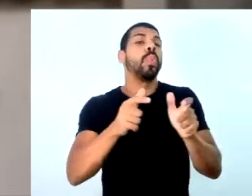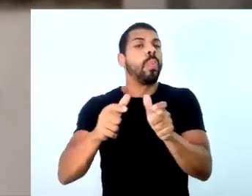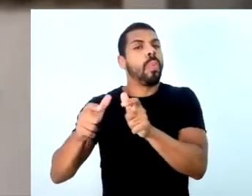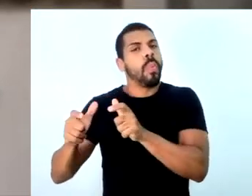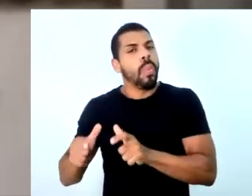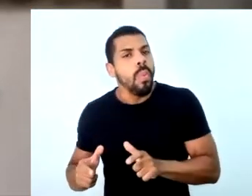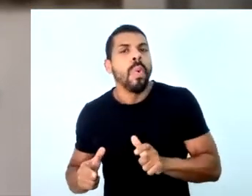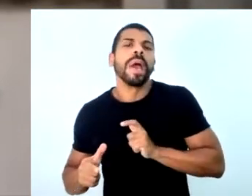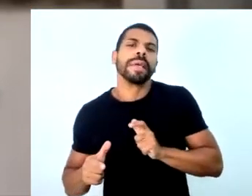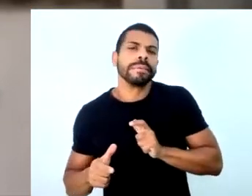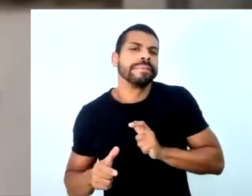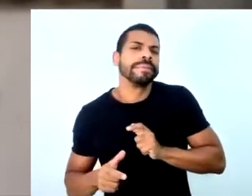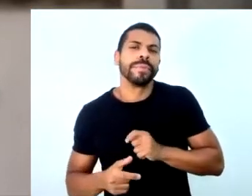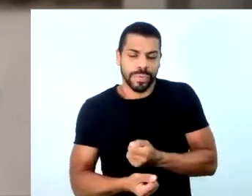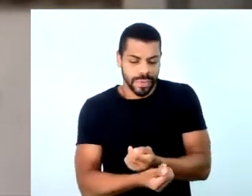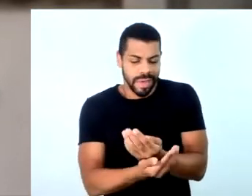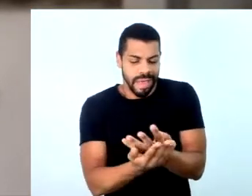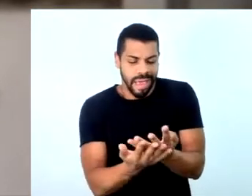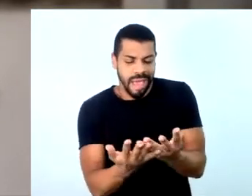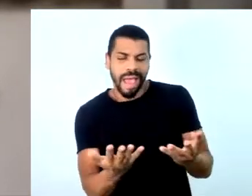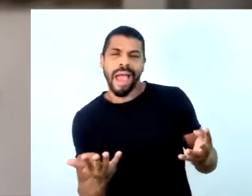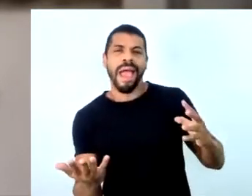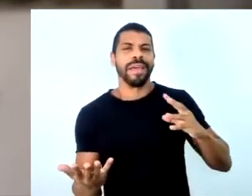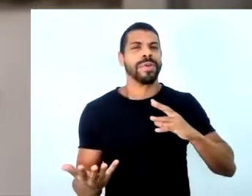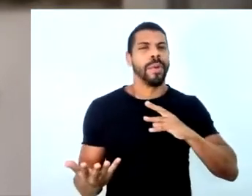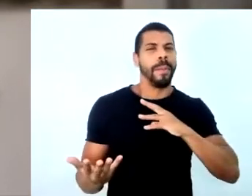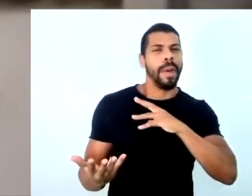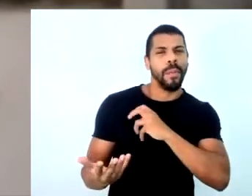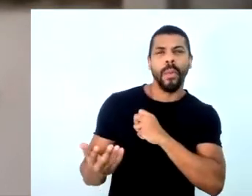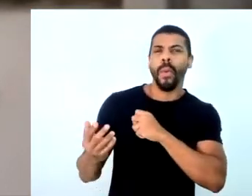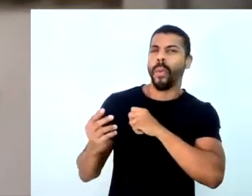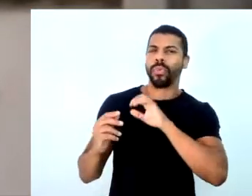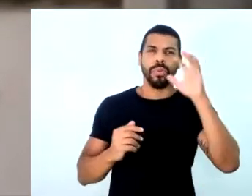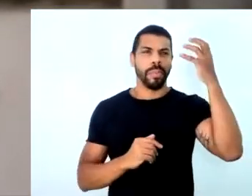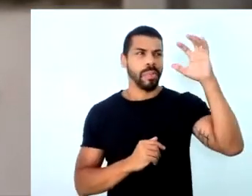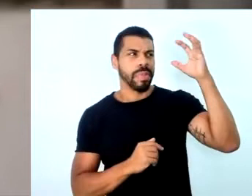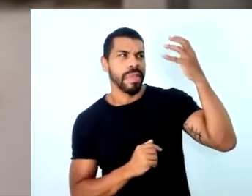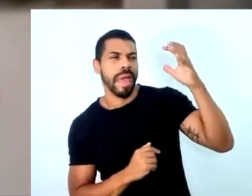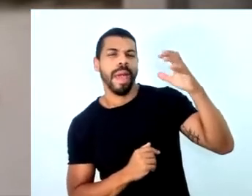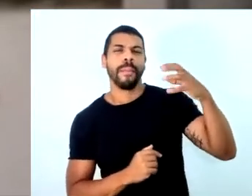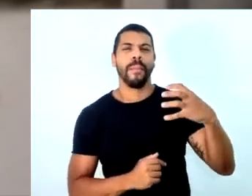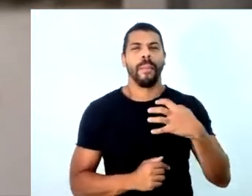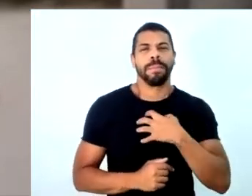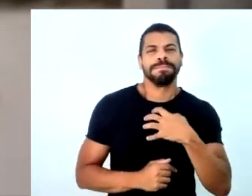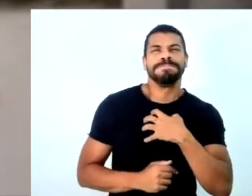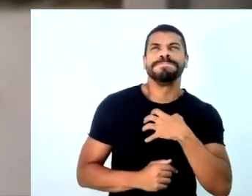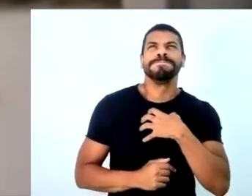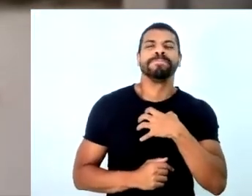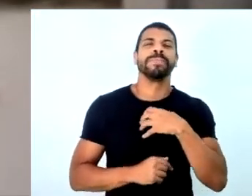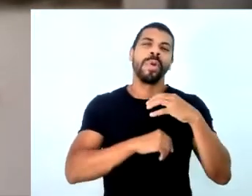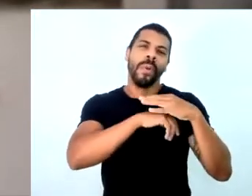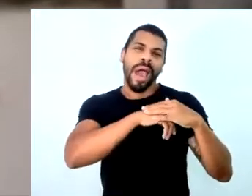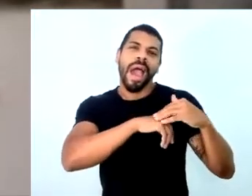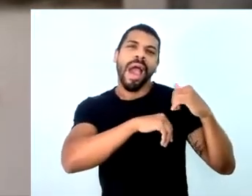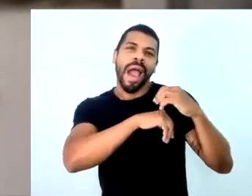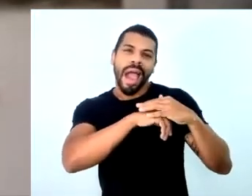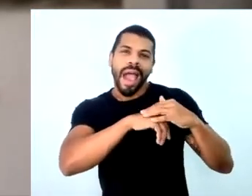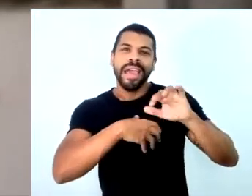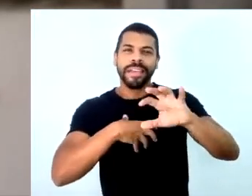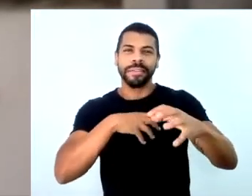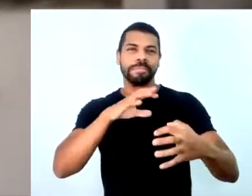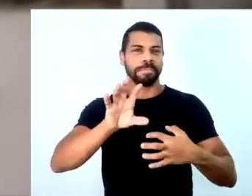Biju. Enfim, é um filme sobre cartas, sobre amor, sobre tempo, sobre memória, sobre afeto.